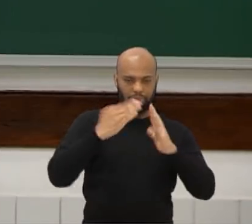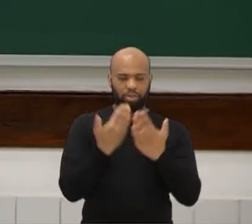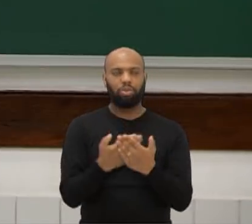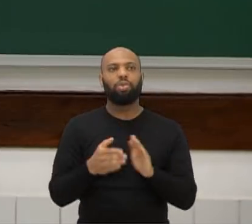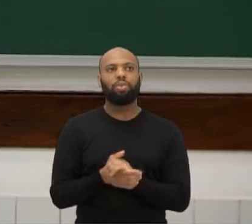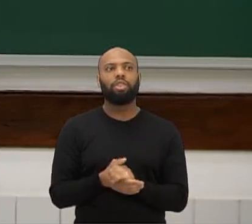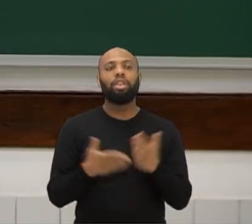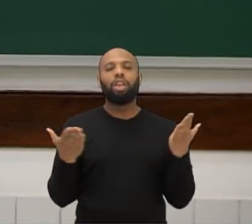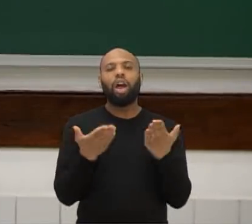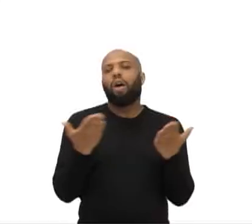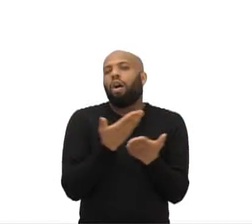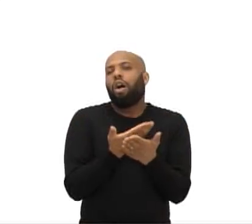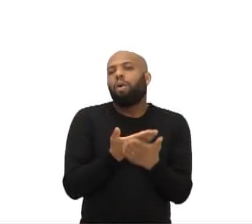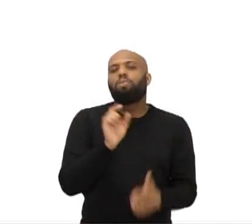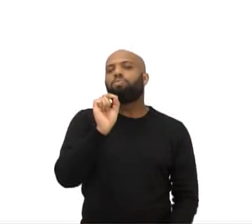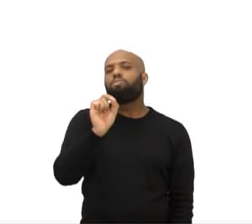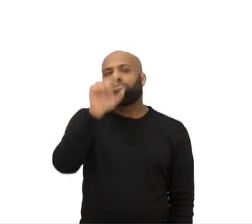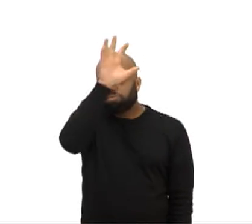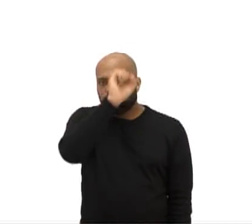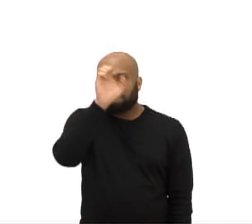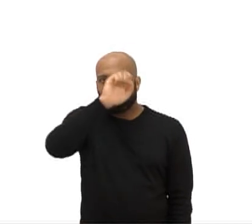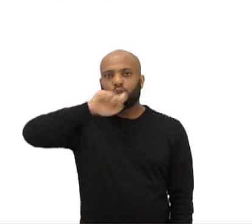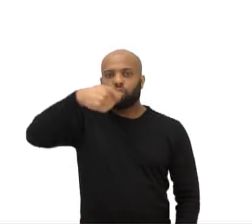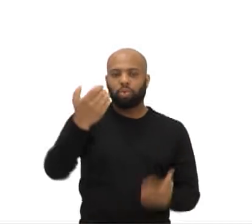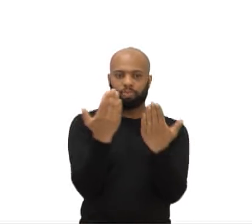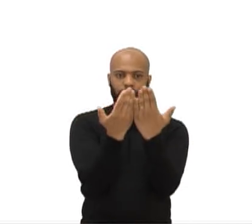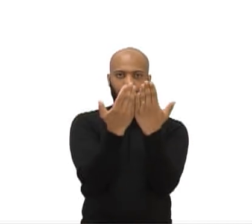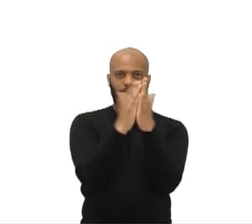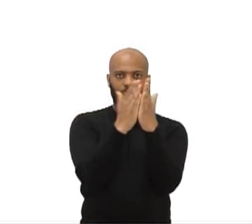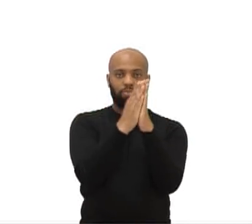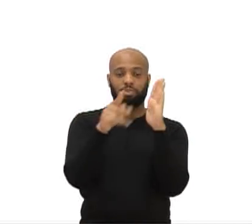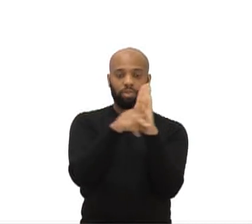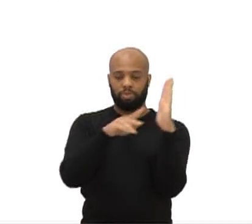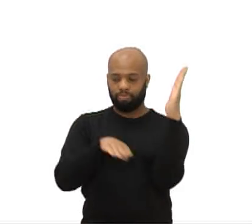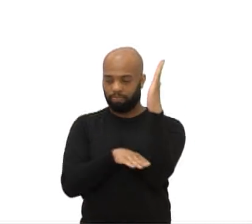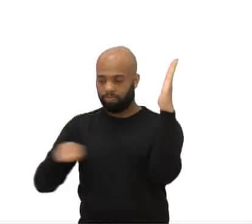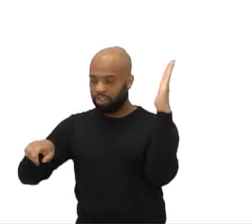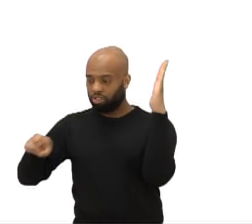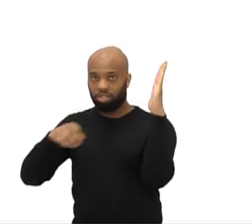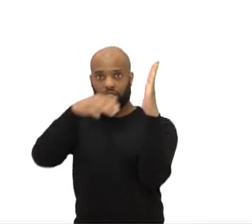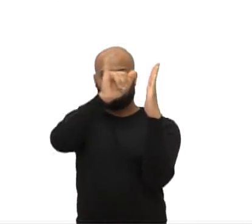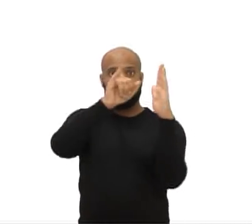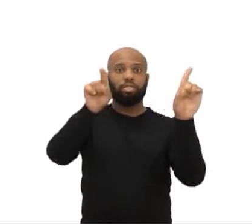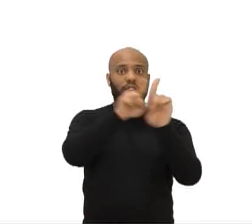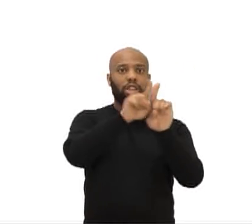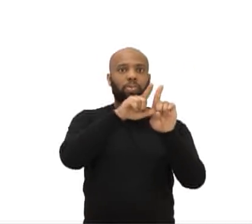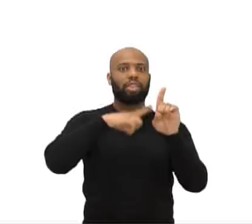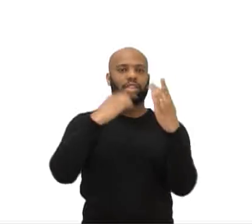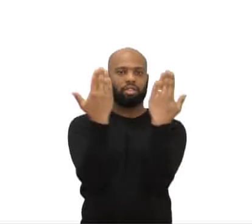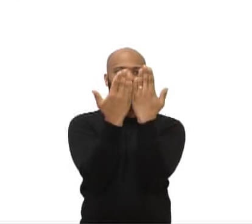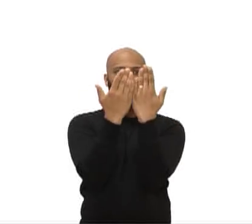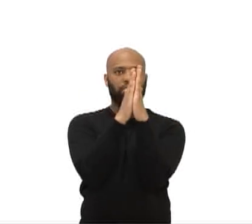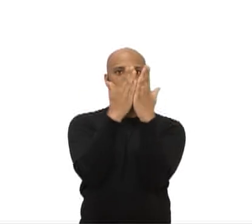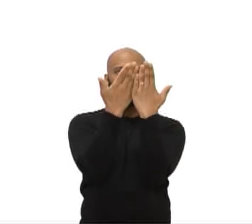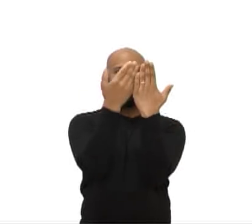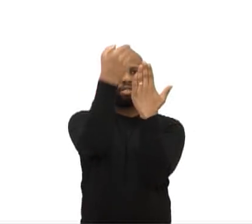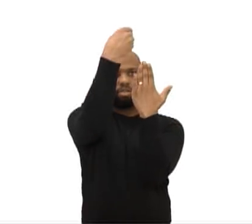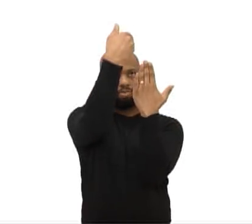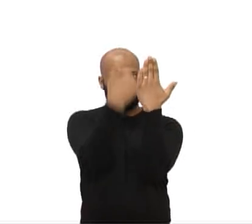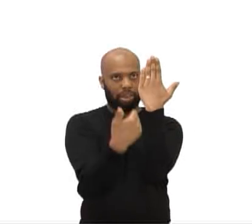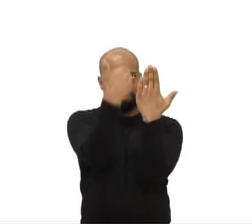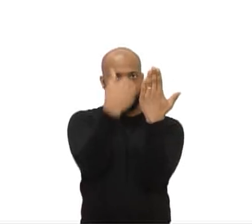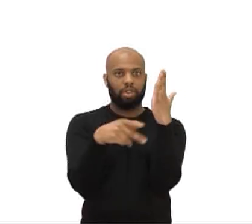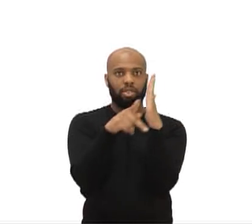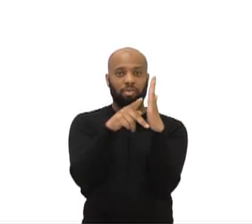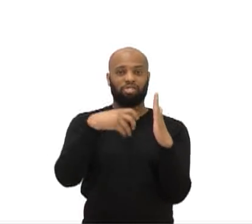Nesta aula, nós aprendemos sobre a simetria no plano cartesiano, eixo de simetria em figuras